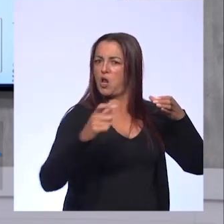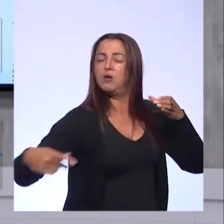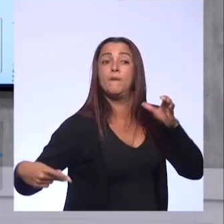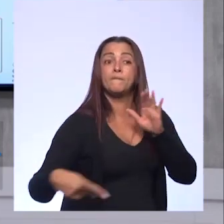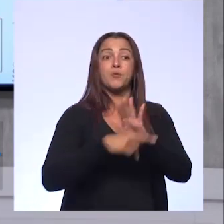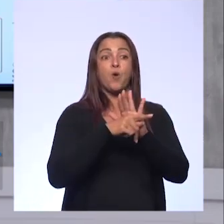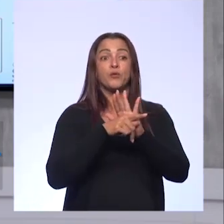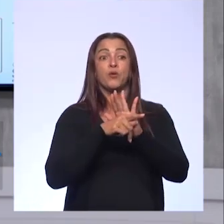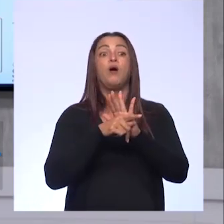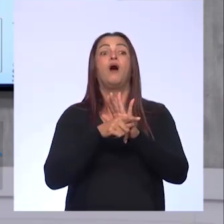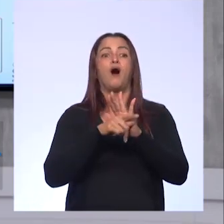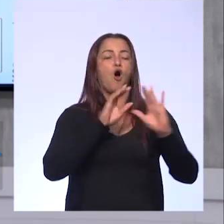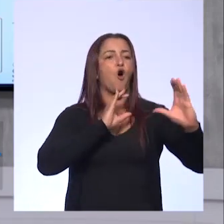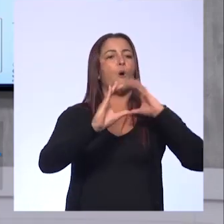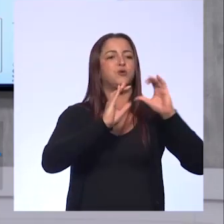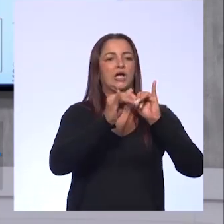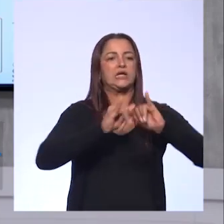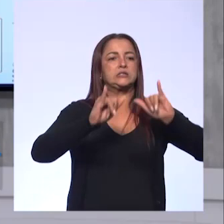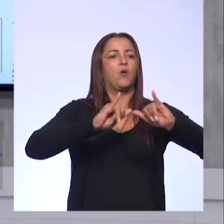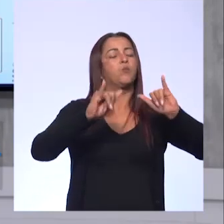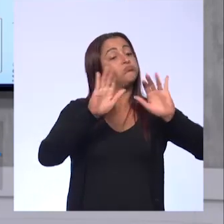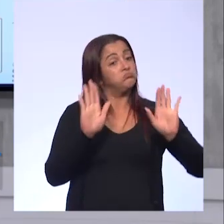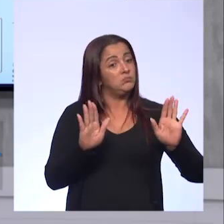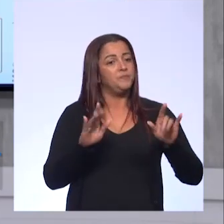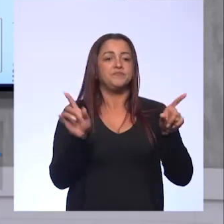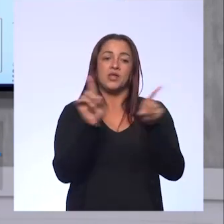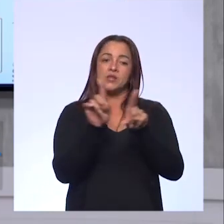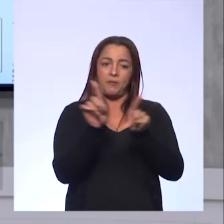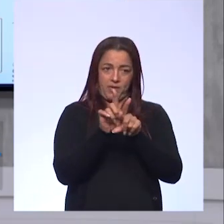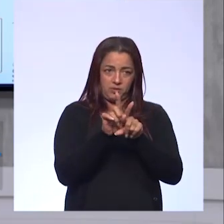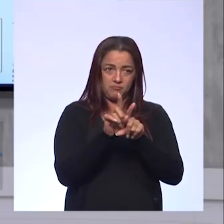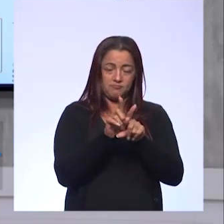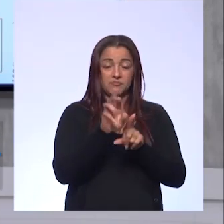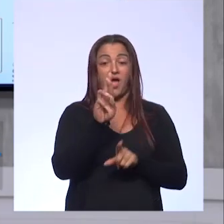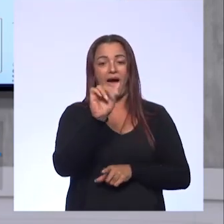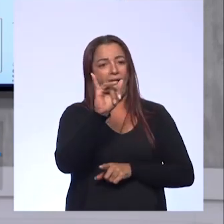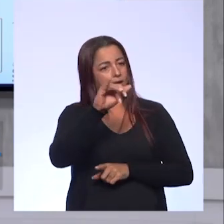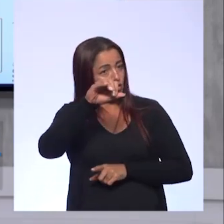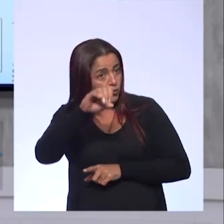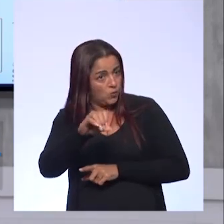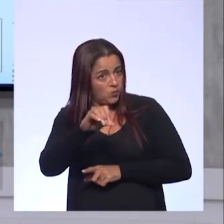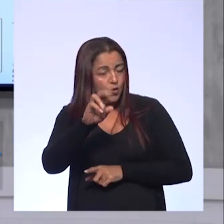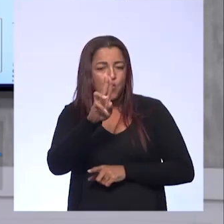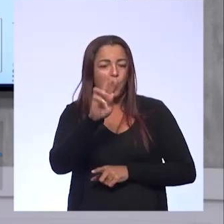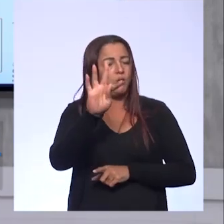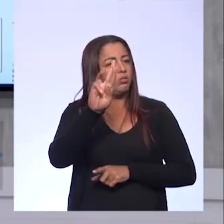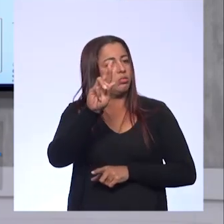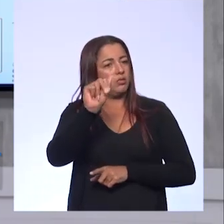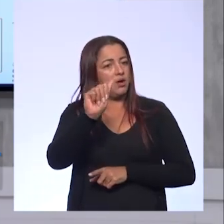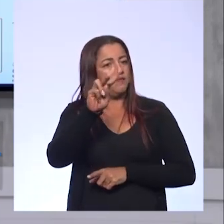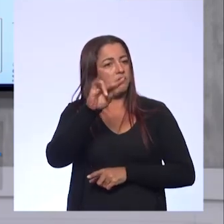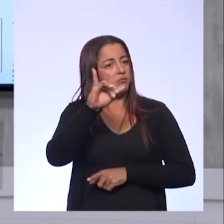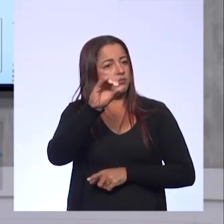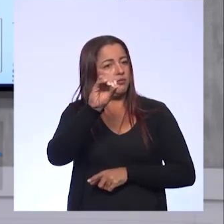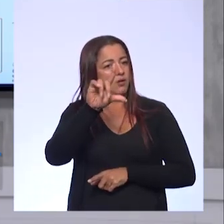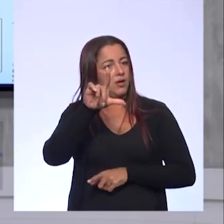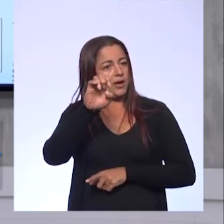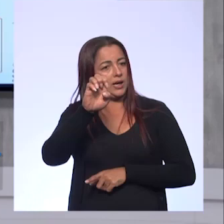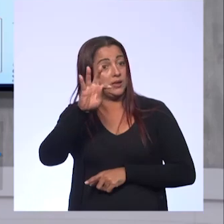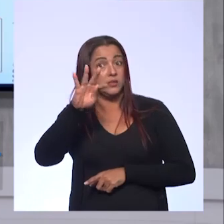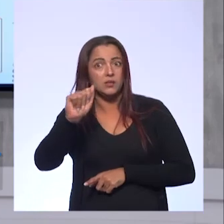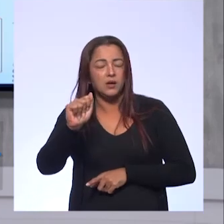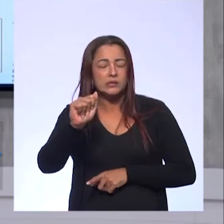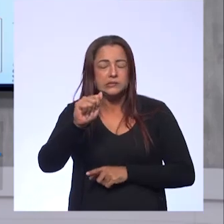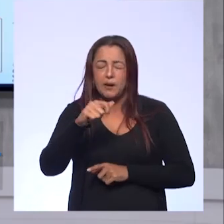a galera vamos falar outro exemplo ultravioleta o maior um dos maiores causadores de